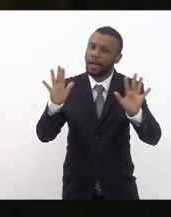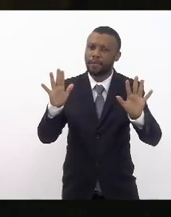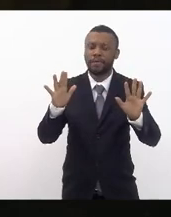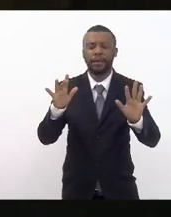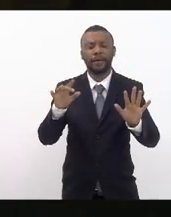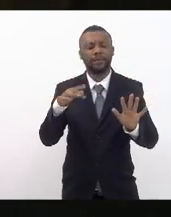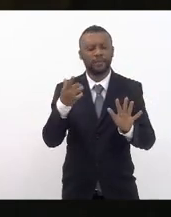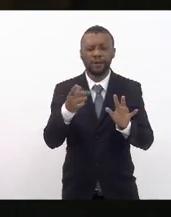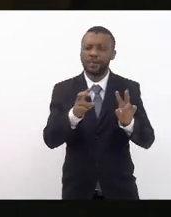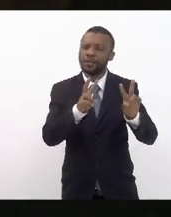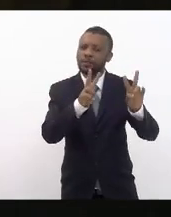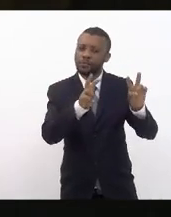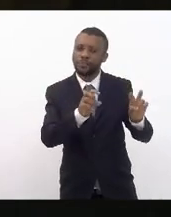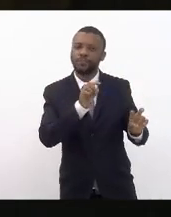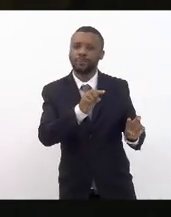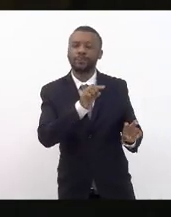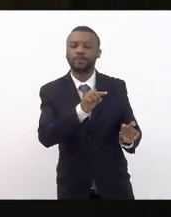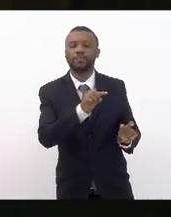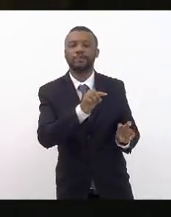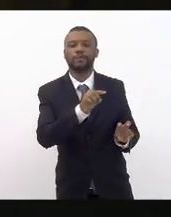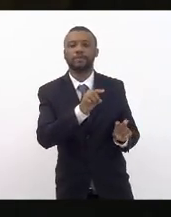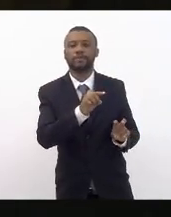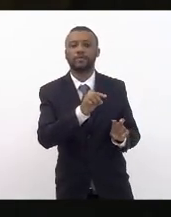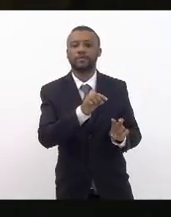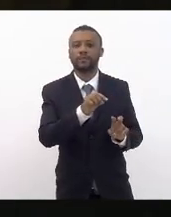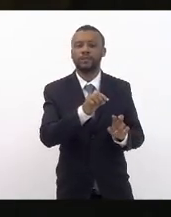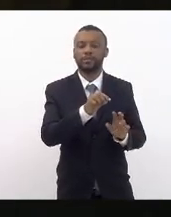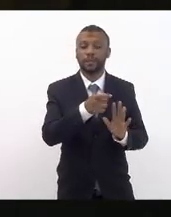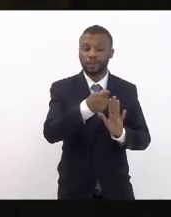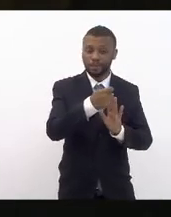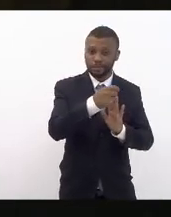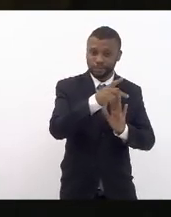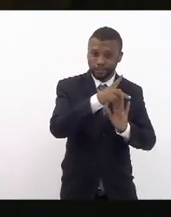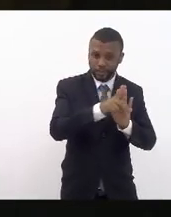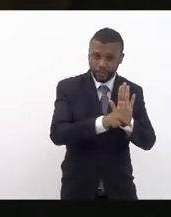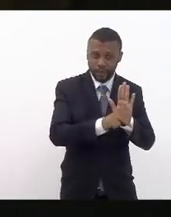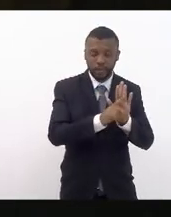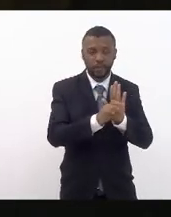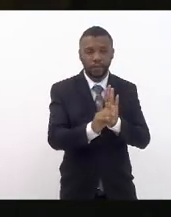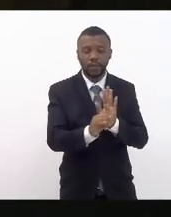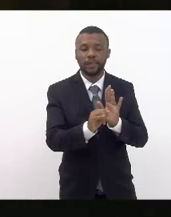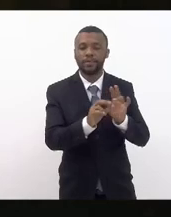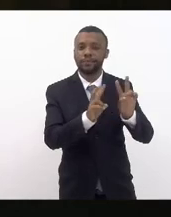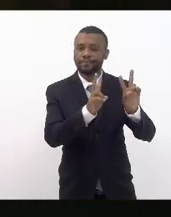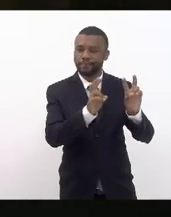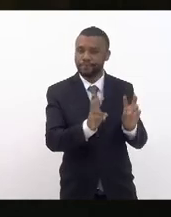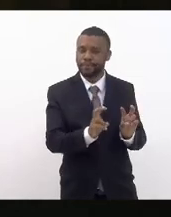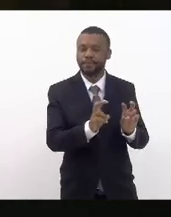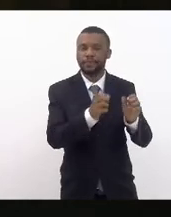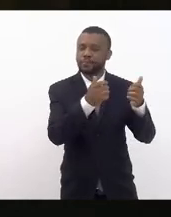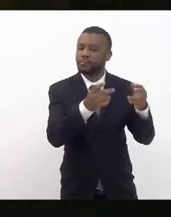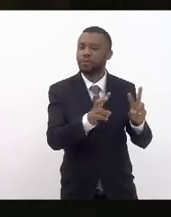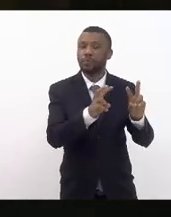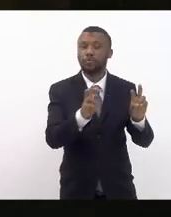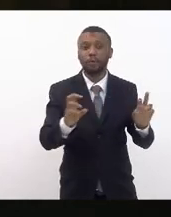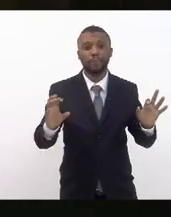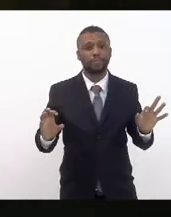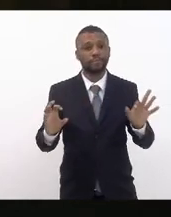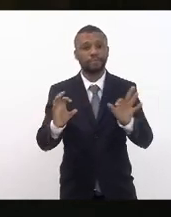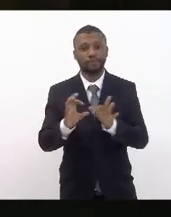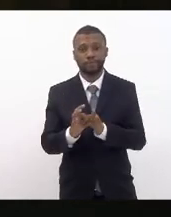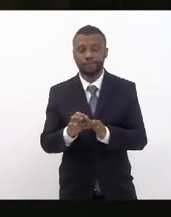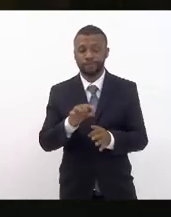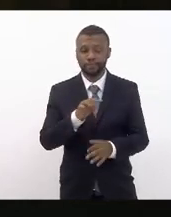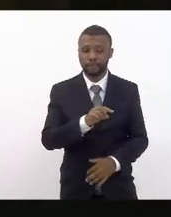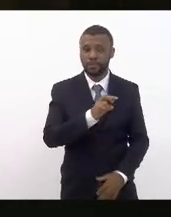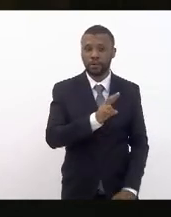com relação à última matéria da pauta, que tratou da incorporação da UESO